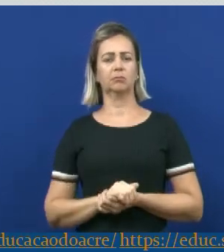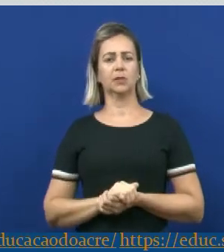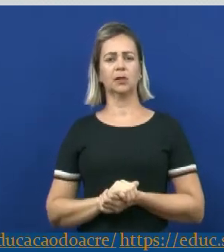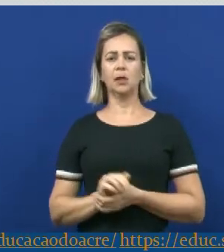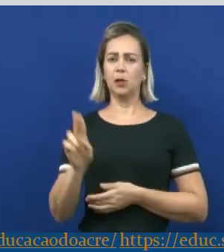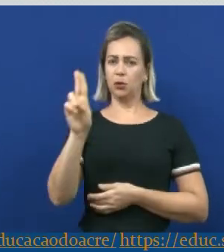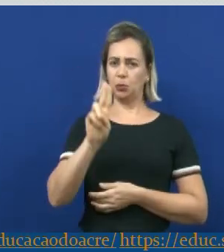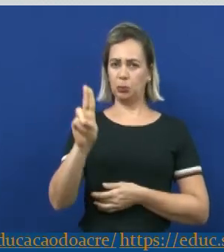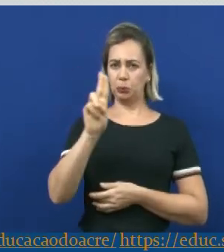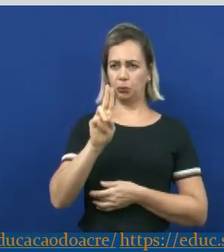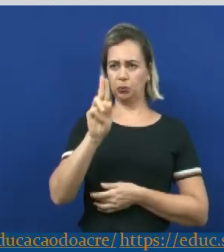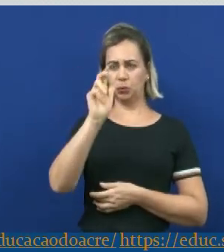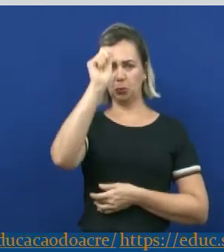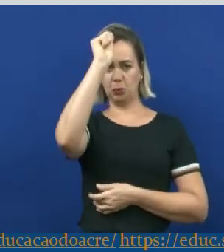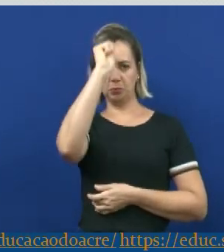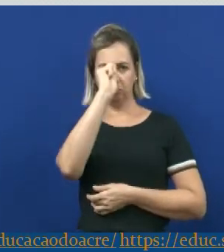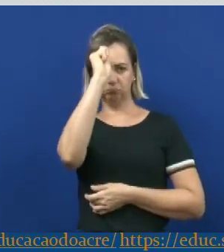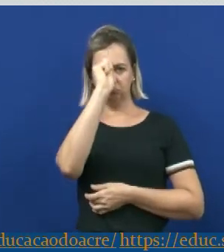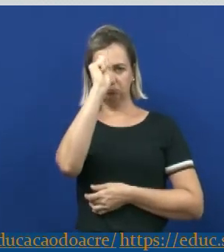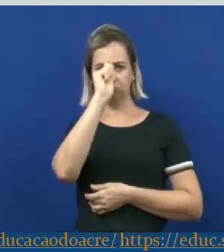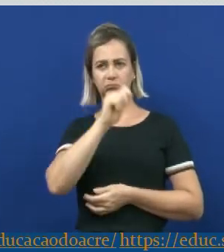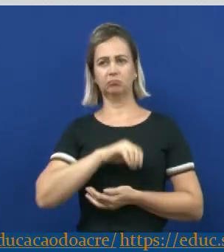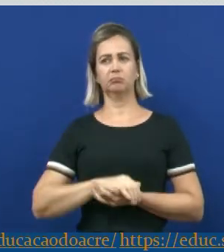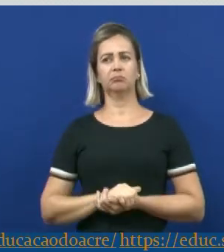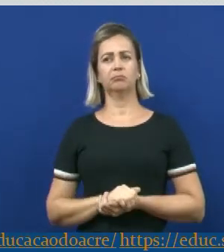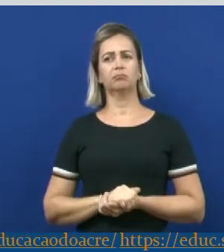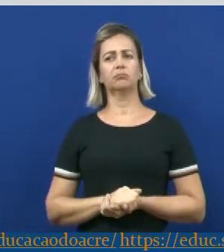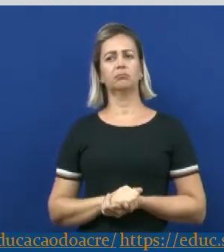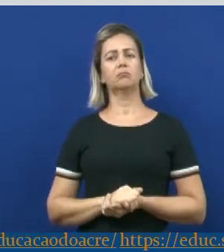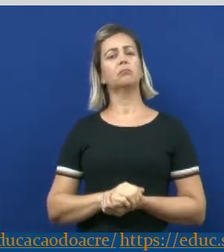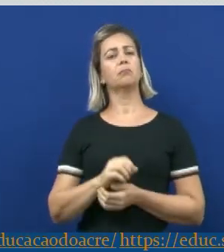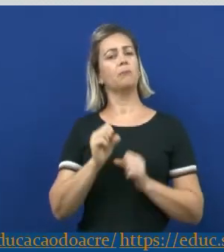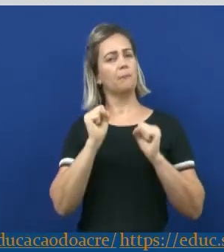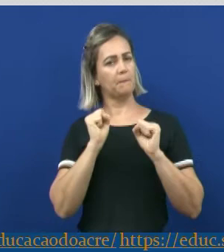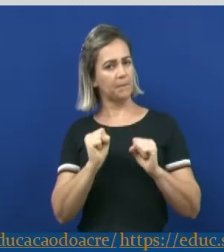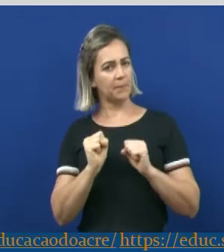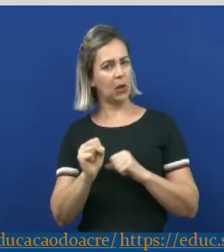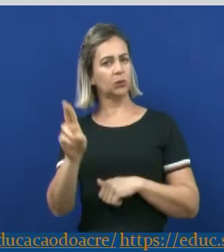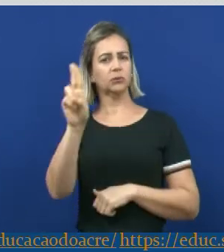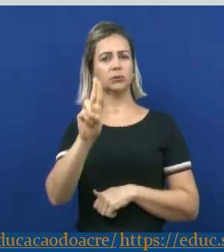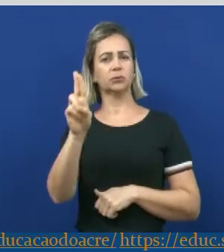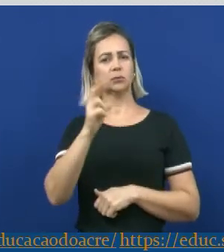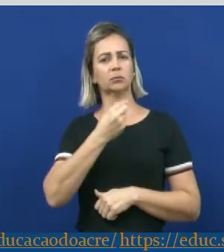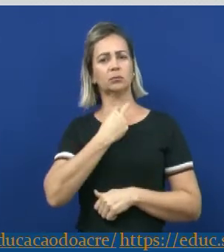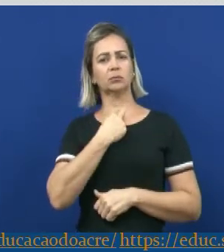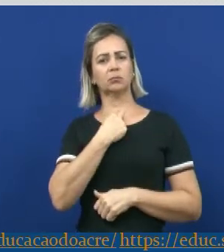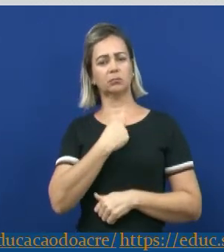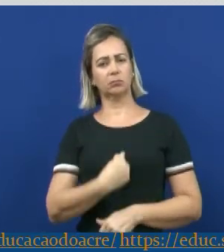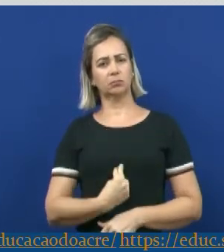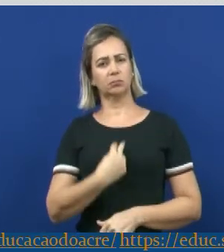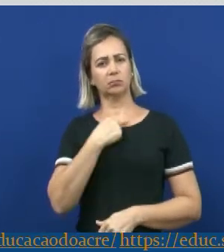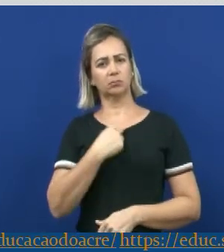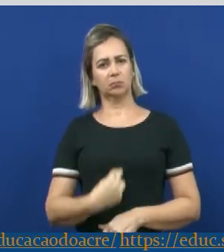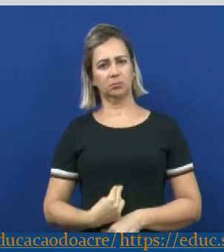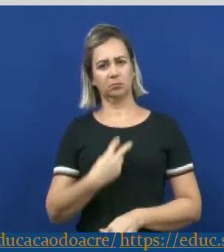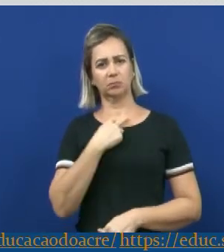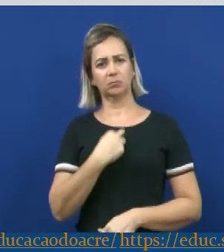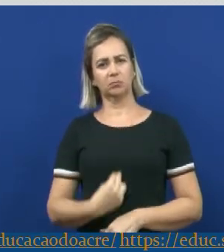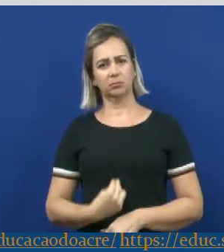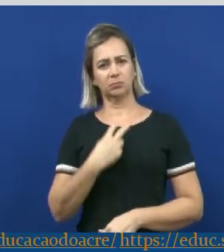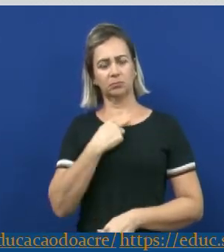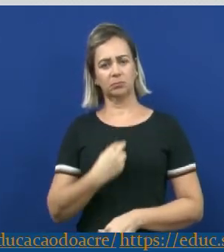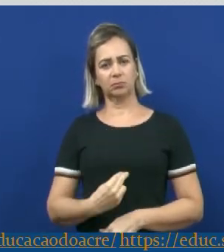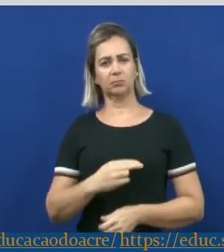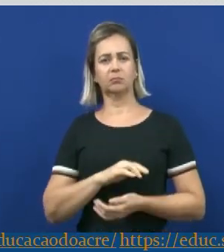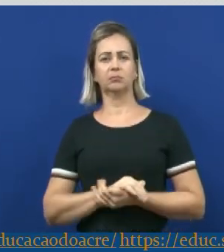boné na cabeça. Em espanhol, eu utilizo gorra. Posso utilizar também, ó, corbata. A palavra corbata seria o quê, ó? Uma peça